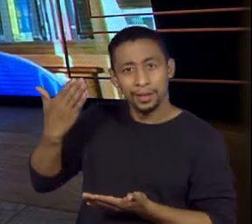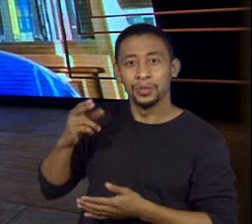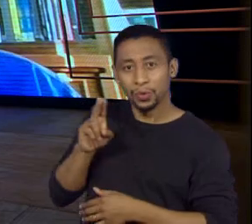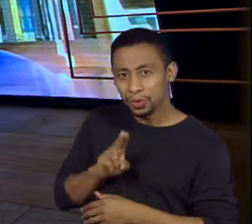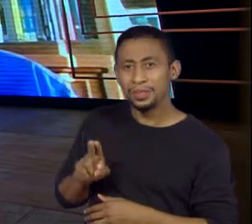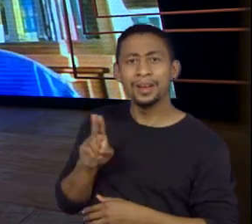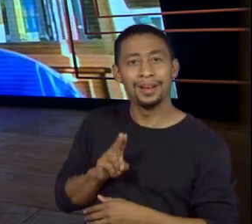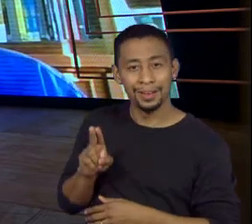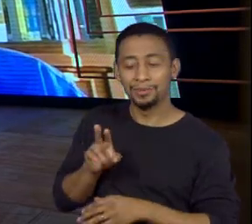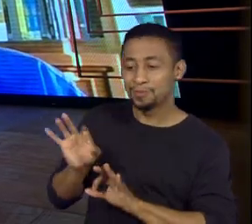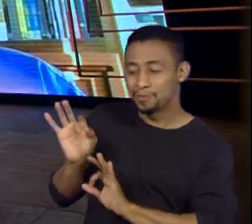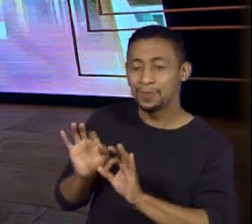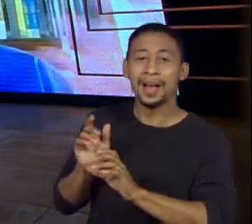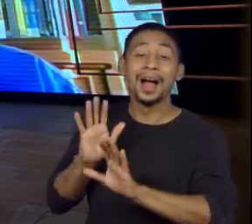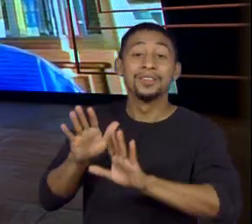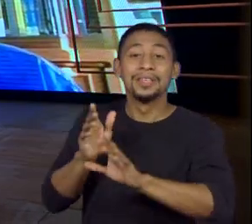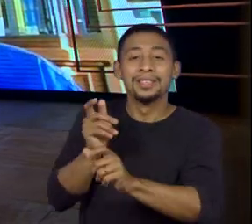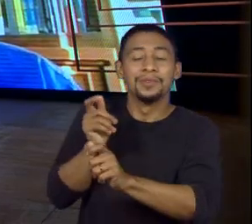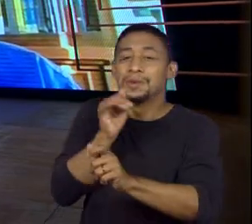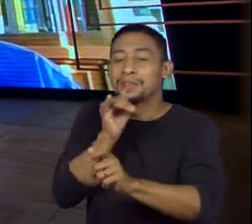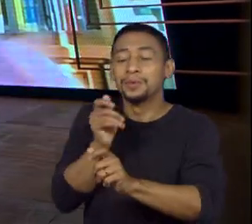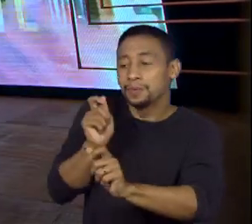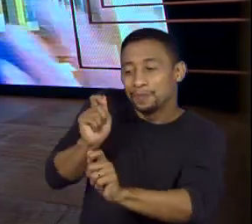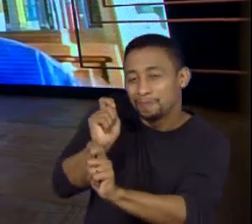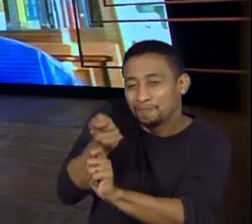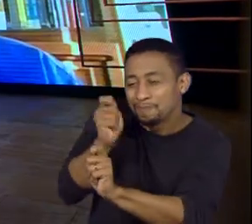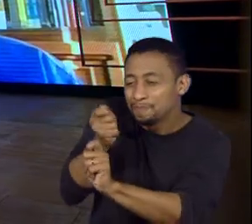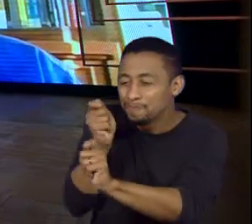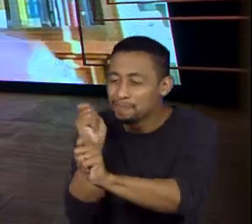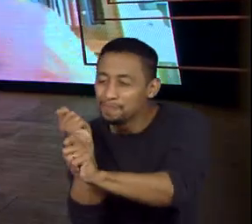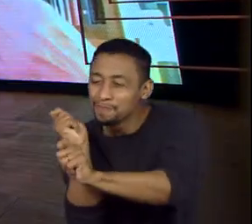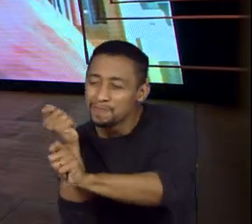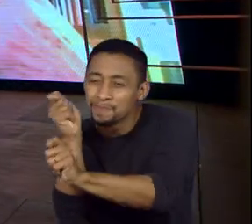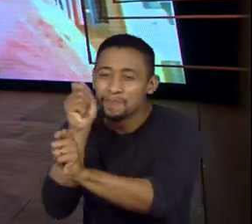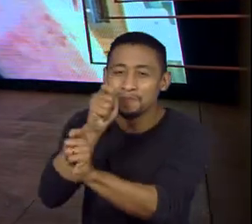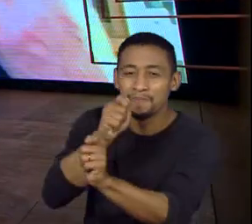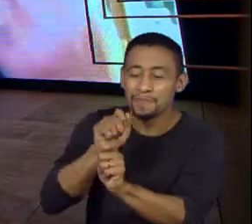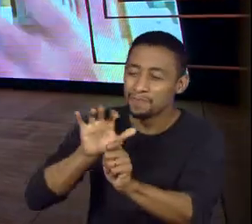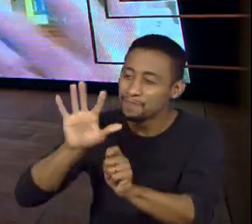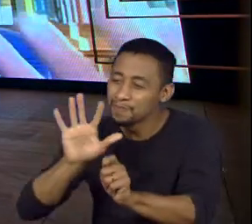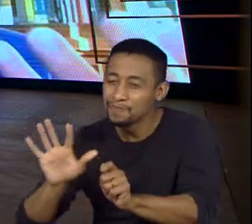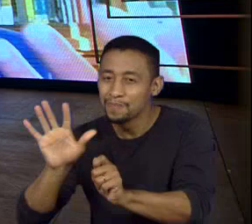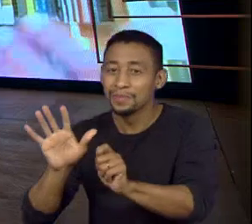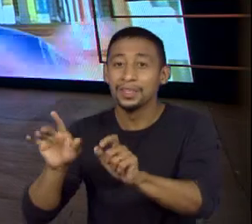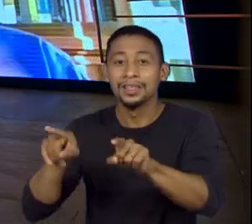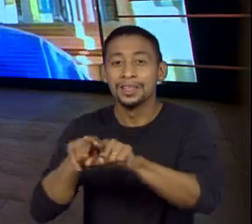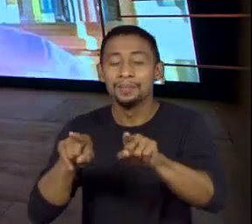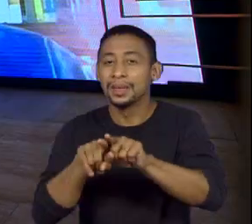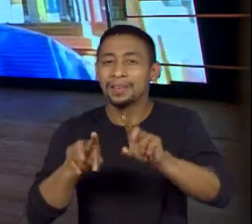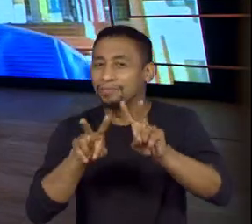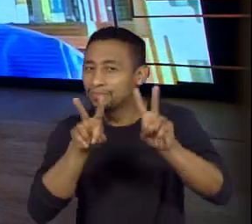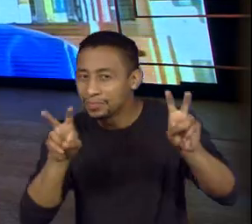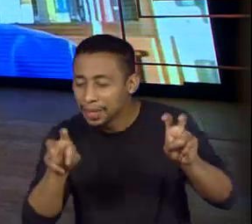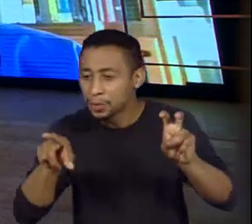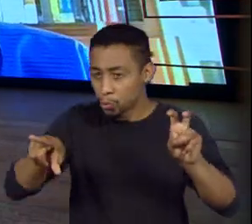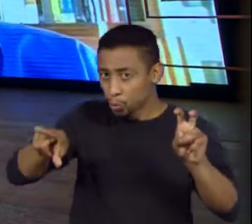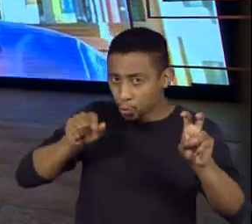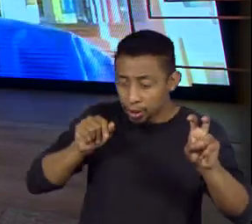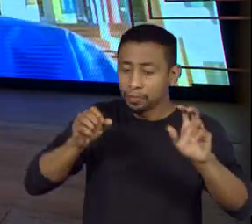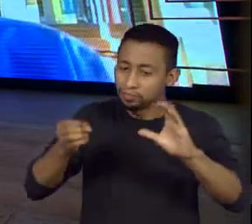desde patchworks, de esculturas, de relevos, recursos gráficos,